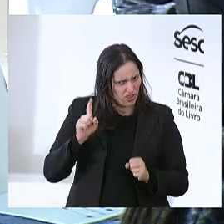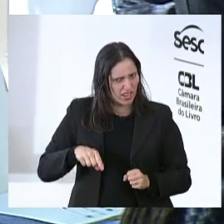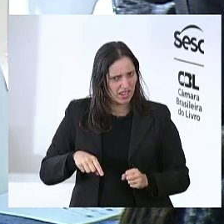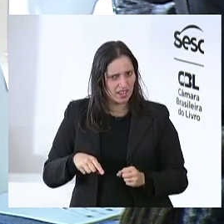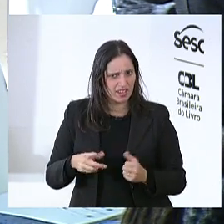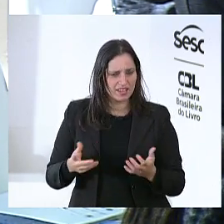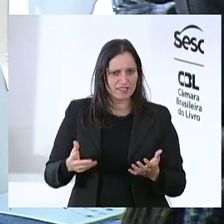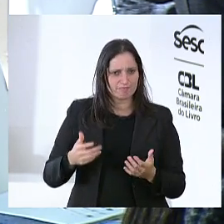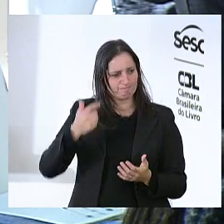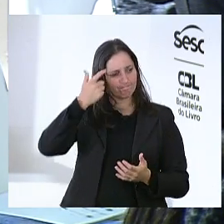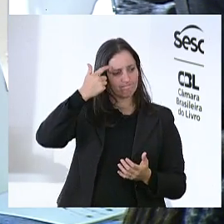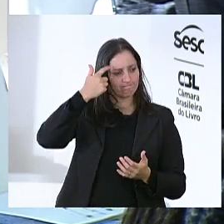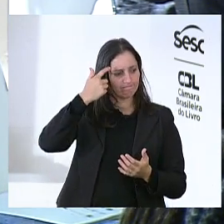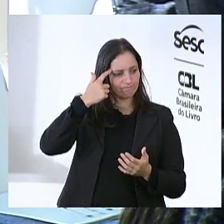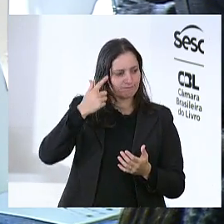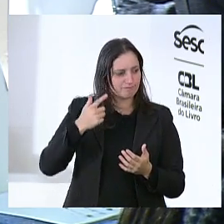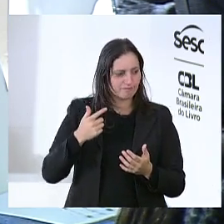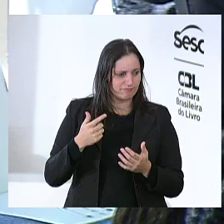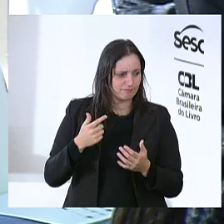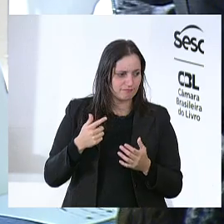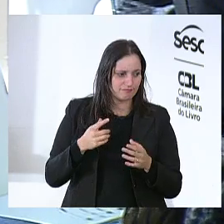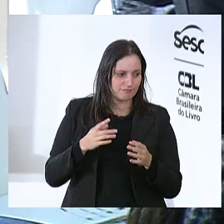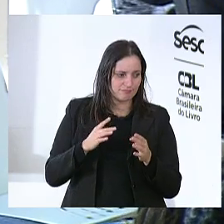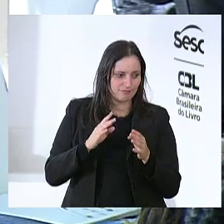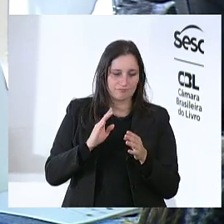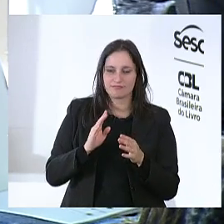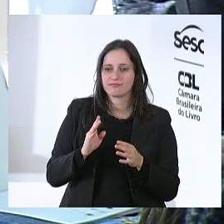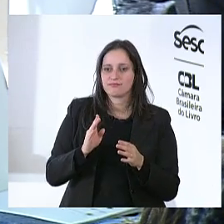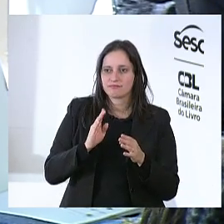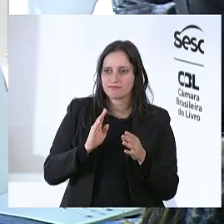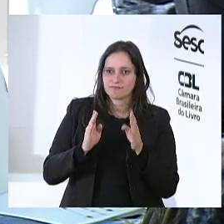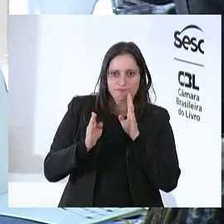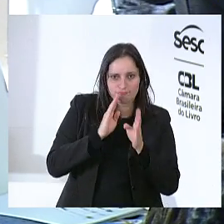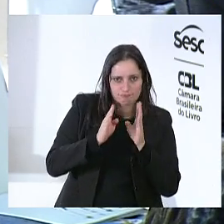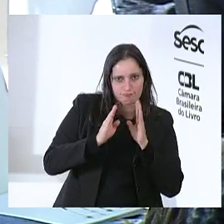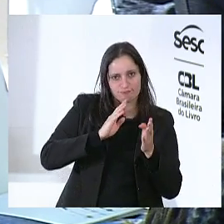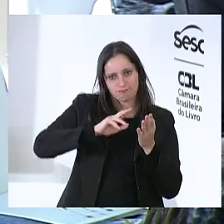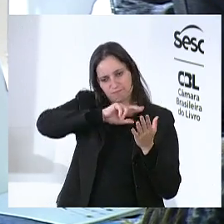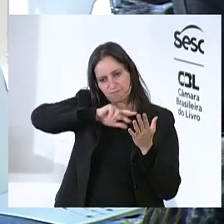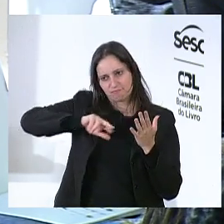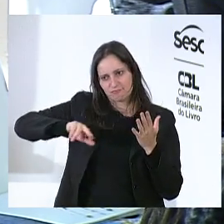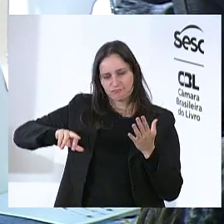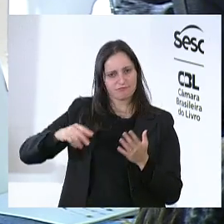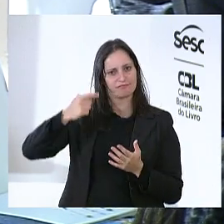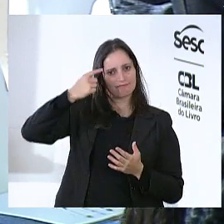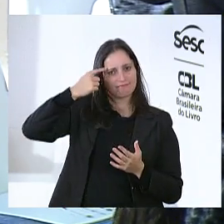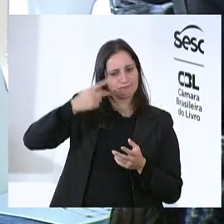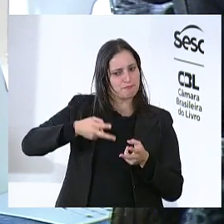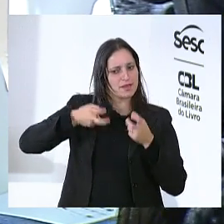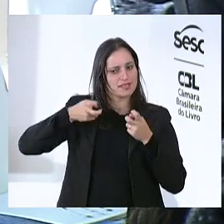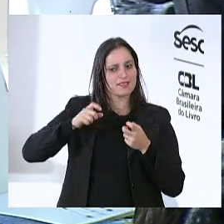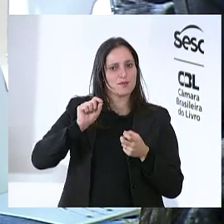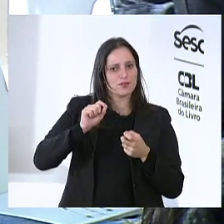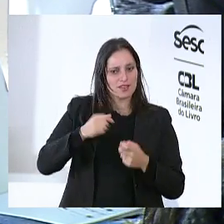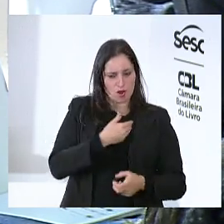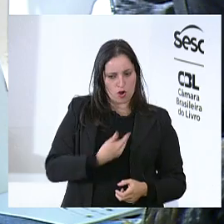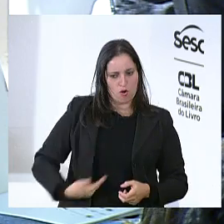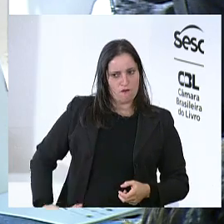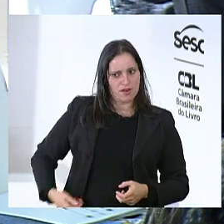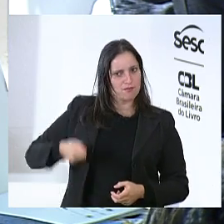realmente, as redes sociais, eu tenho acompanhado, realmente existe um pouco de nostalgia em relação ao governo militar.